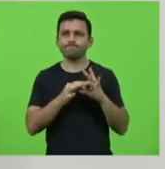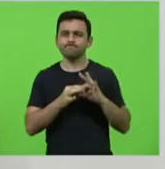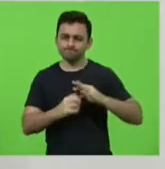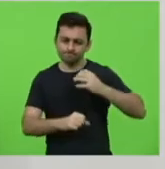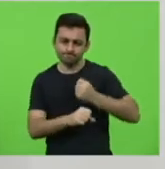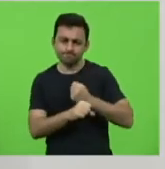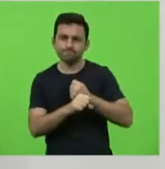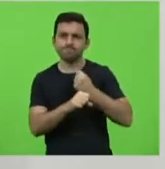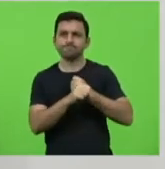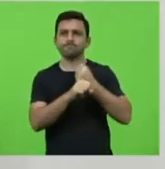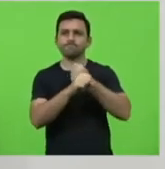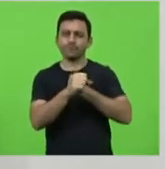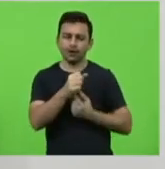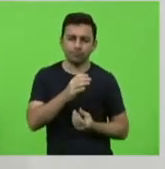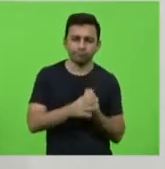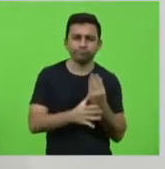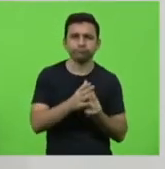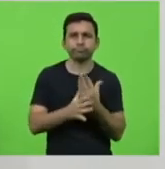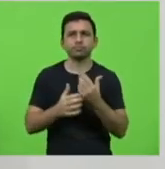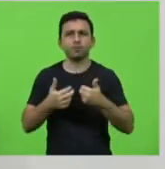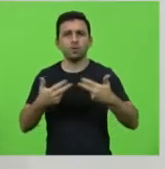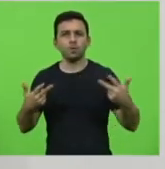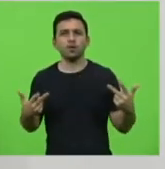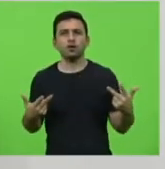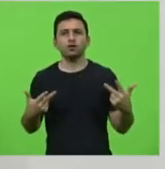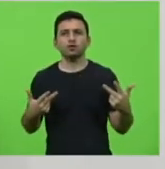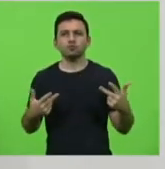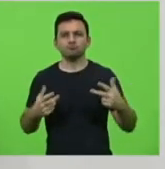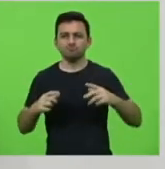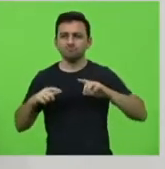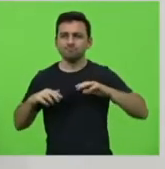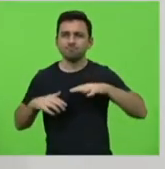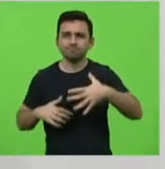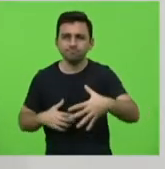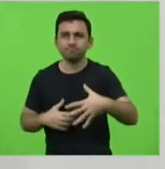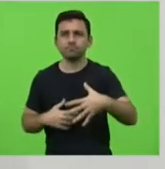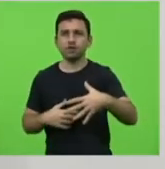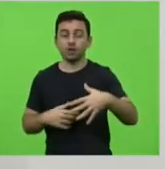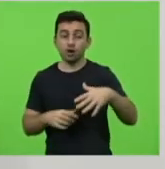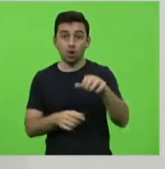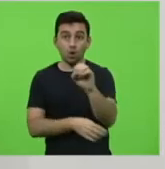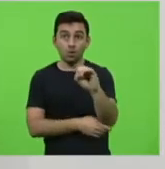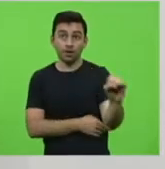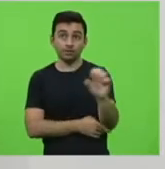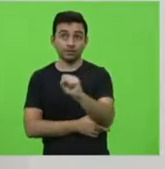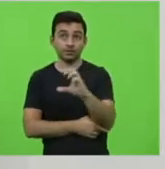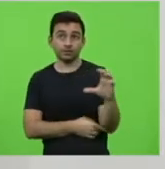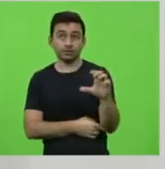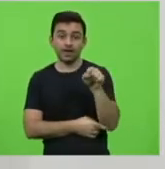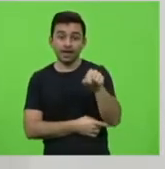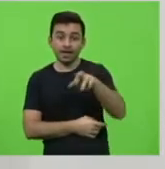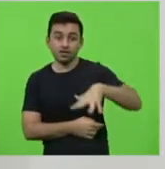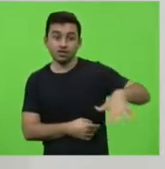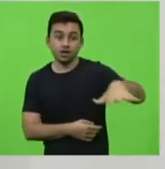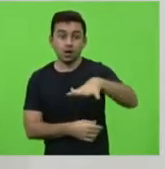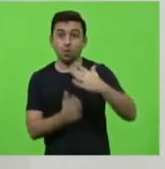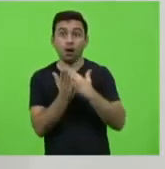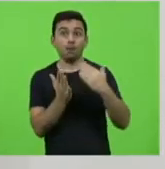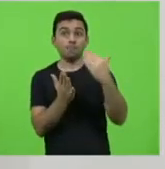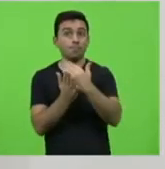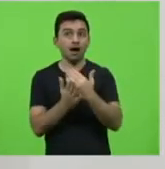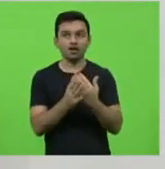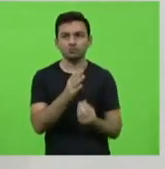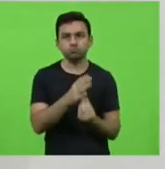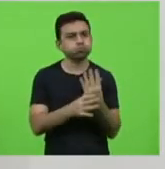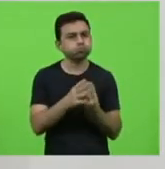construiu, criou, ousou e tornou o Oeste de Santa Catarina uma das regiões mais produtivas do